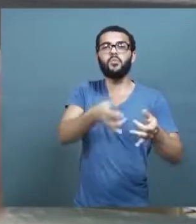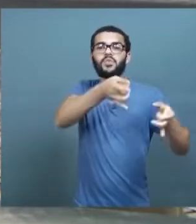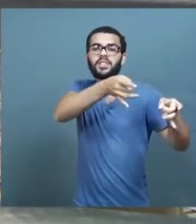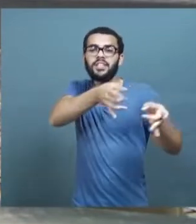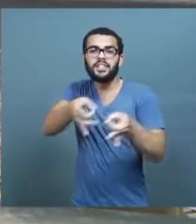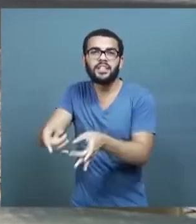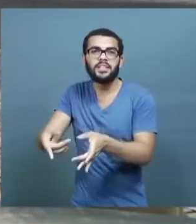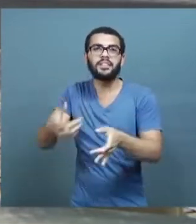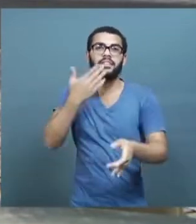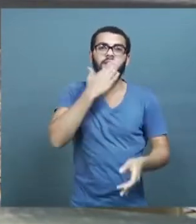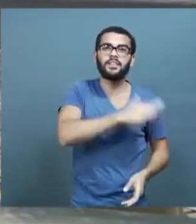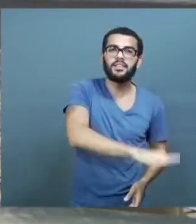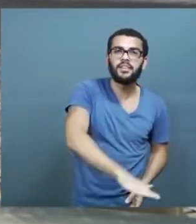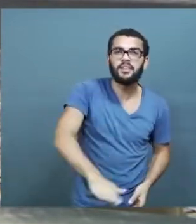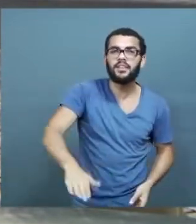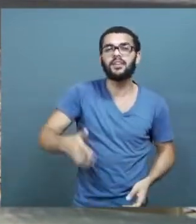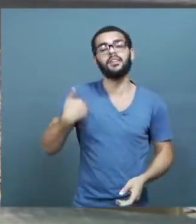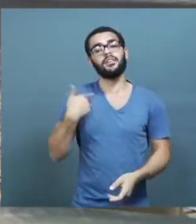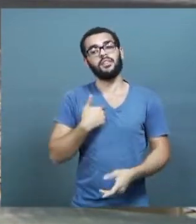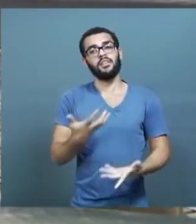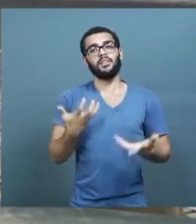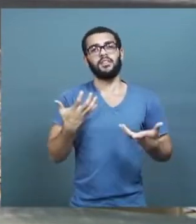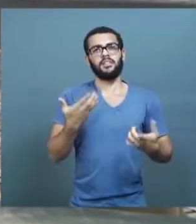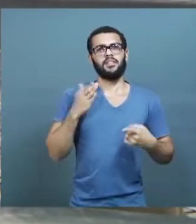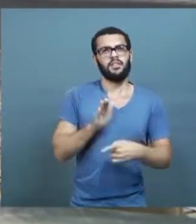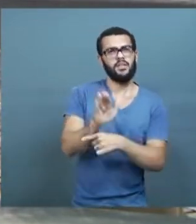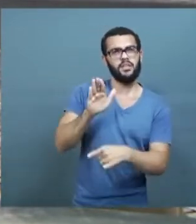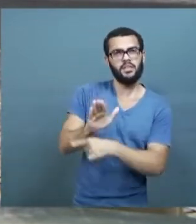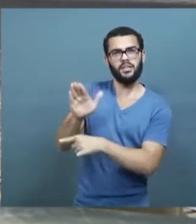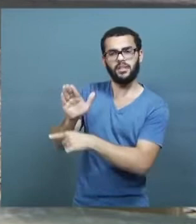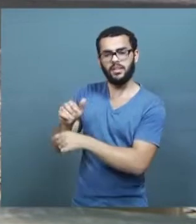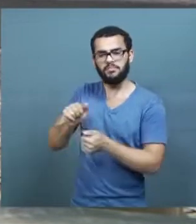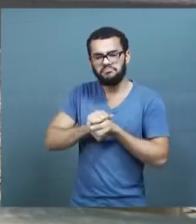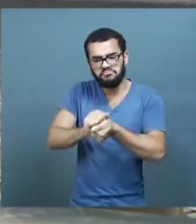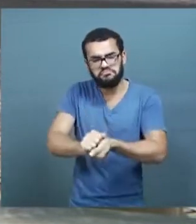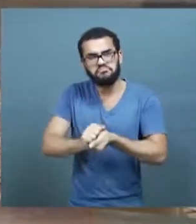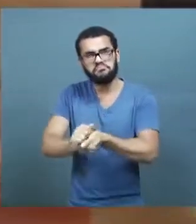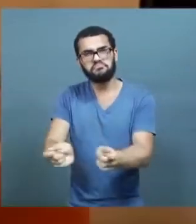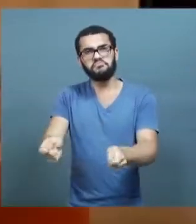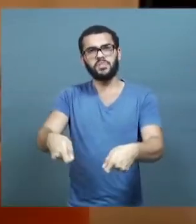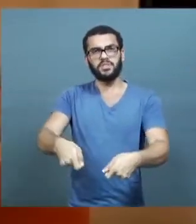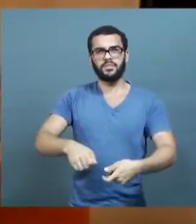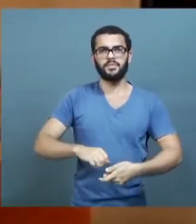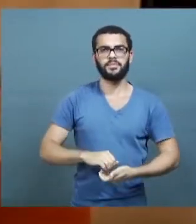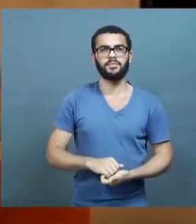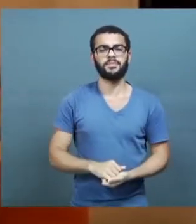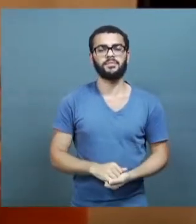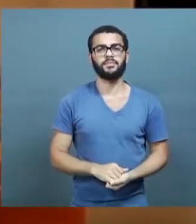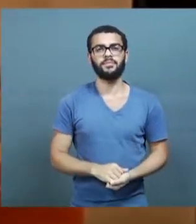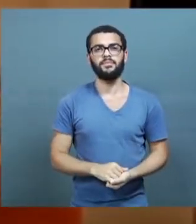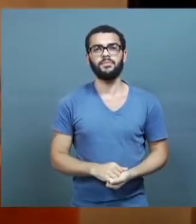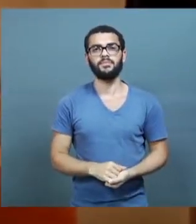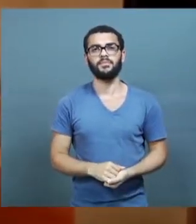estar lá para ajudar e para estar junto com elas nessas necessidades.